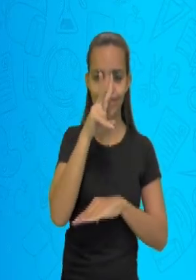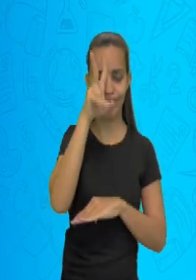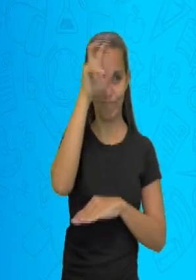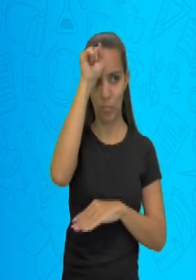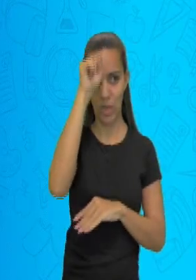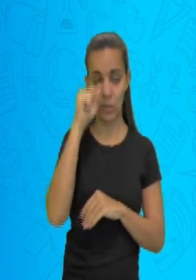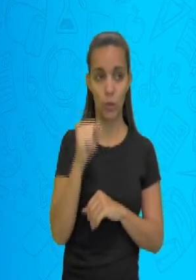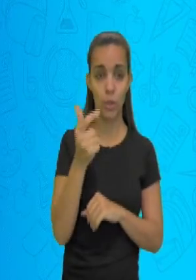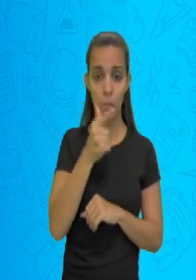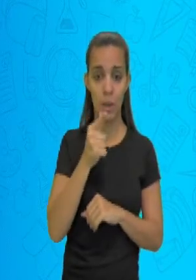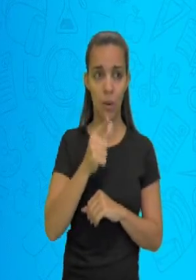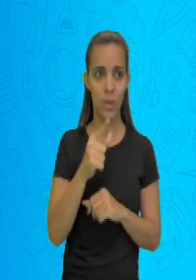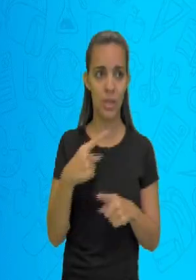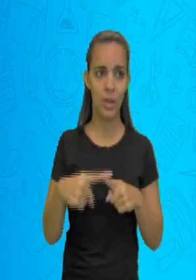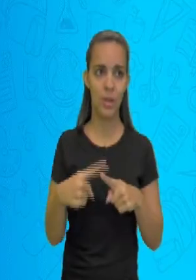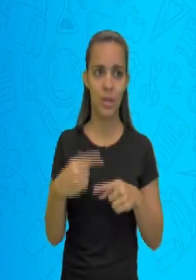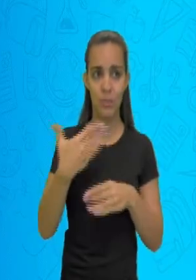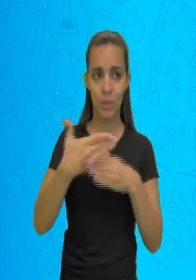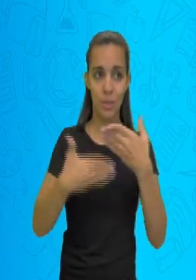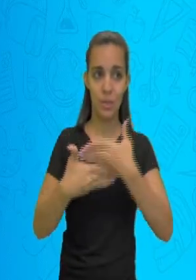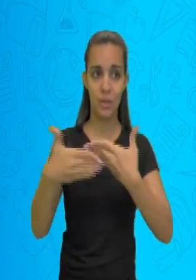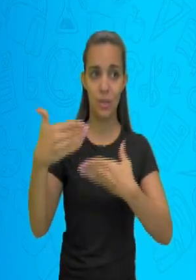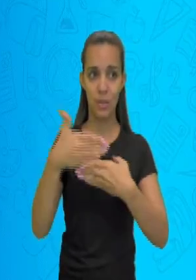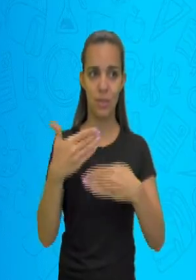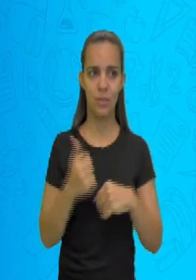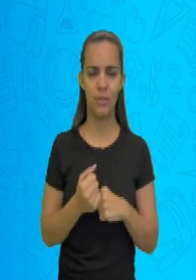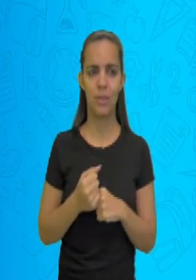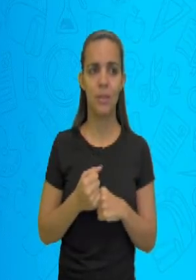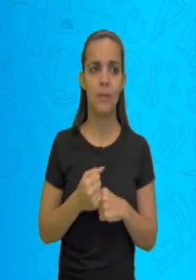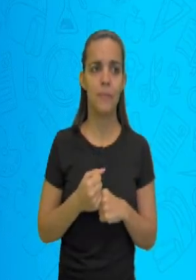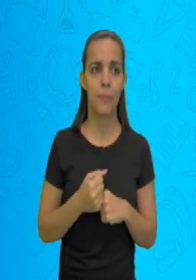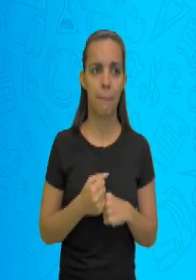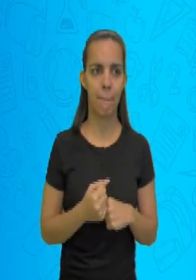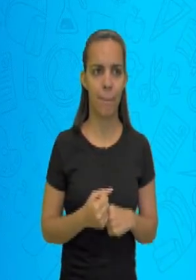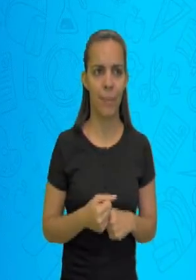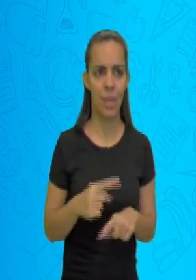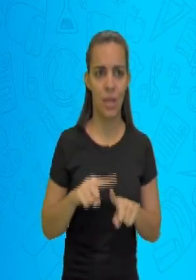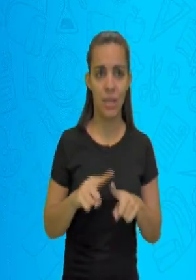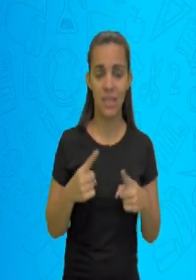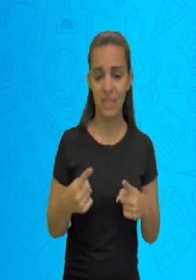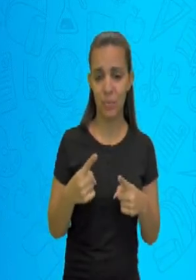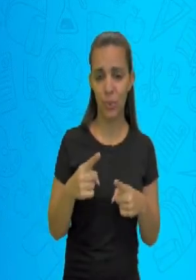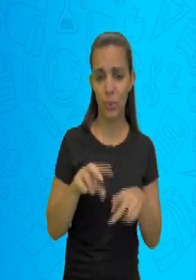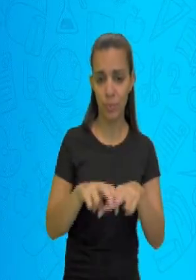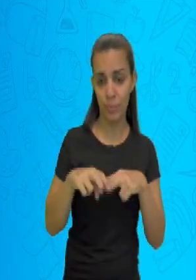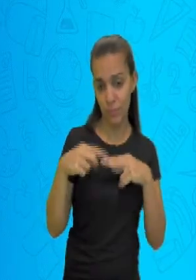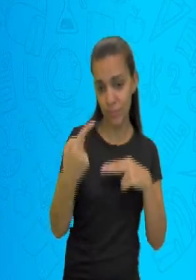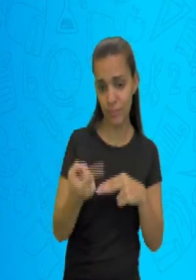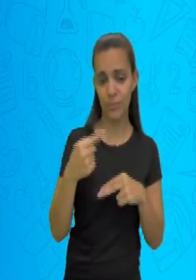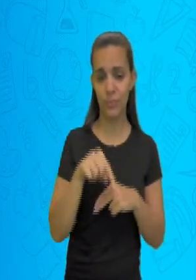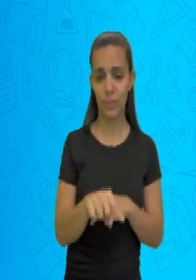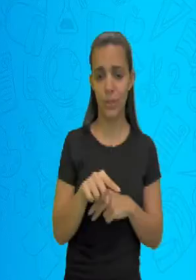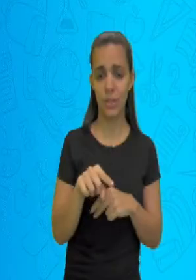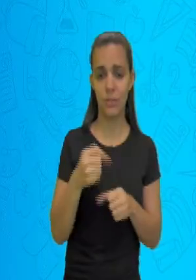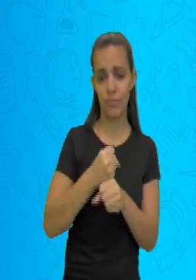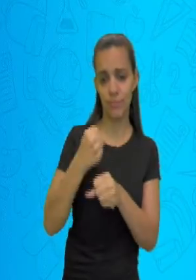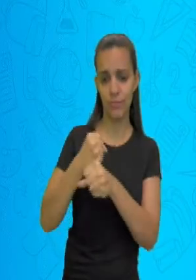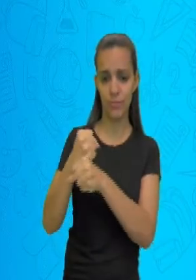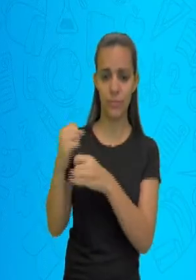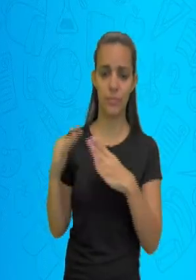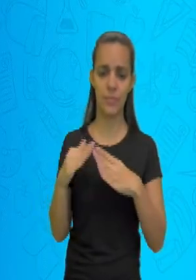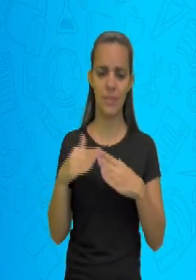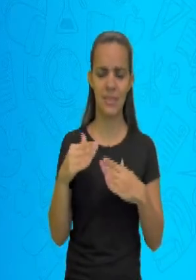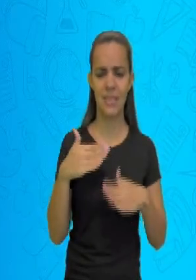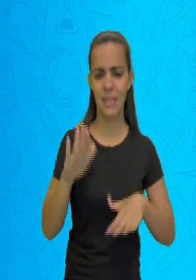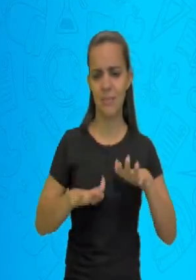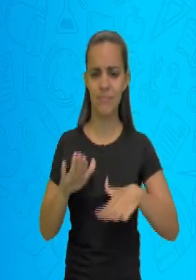quê? Porque as construções dependem muito do solo. E esse solo aqui, ó, é instável. Olha